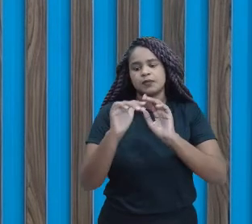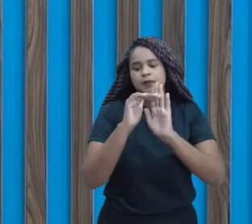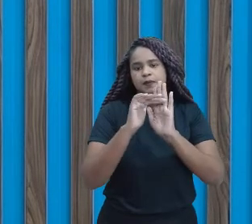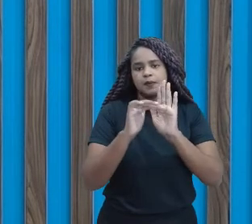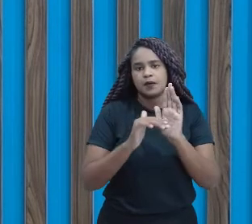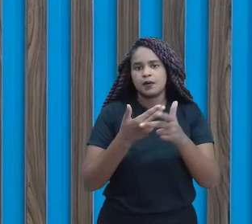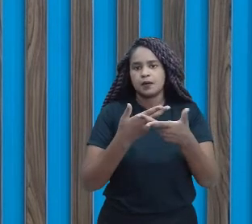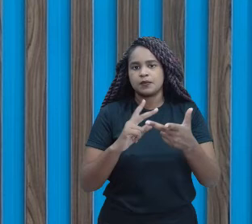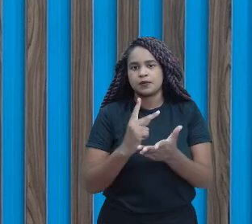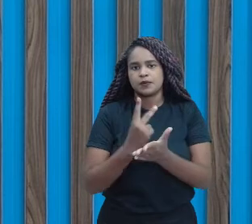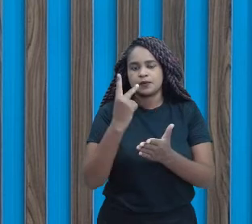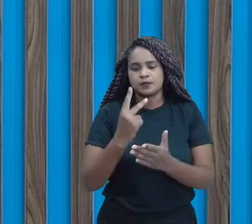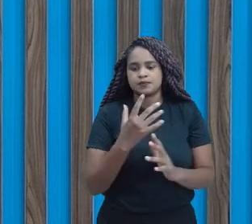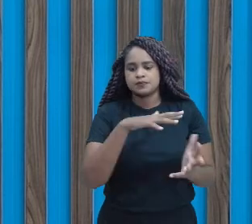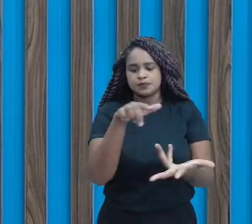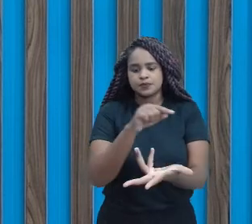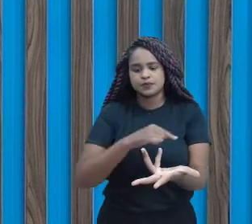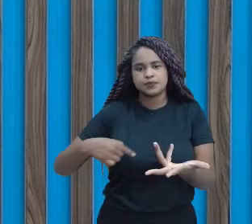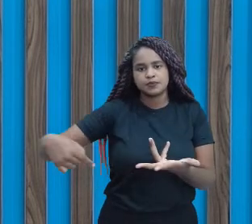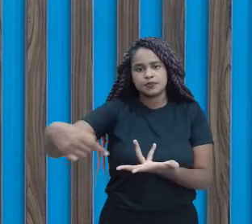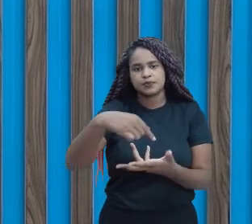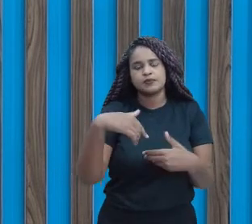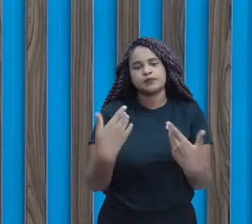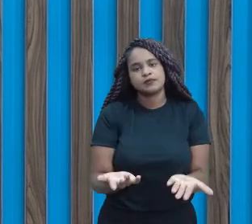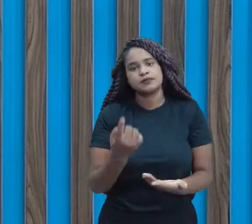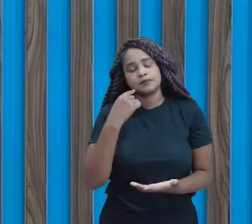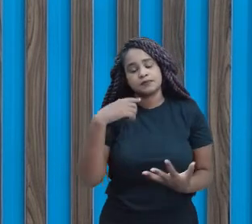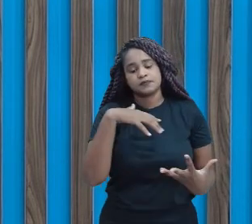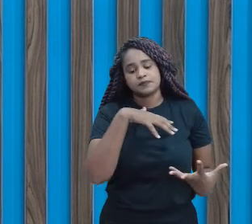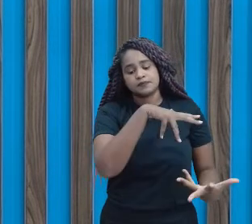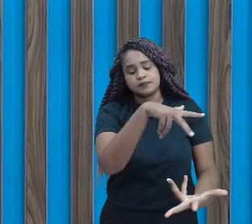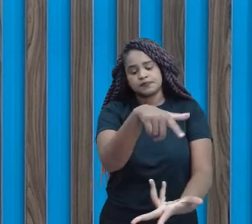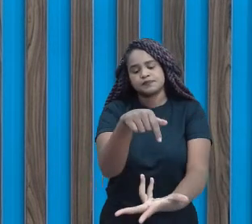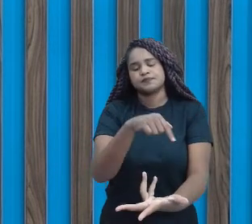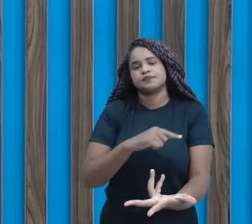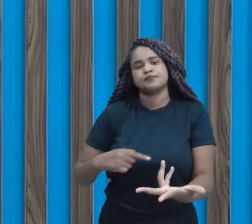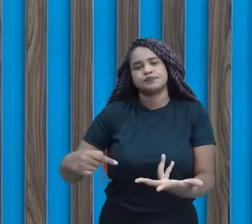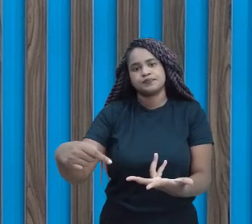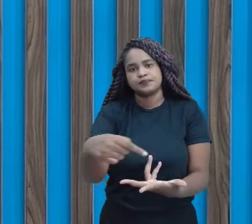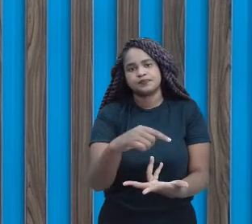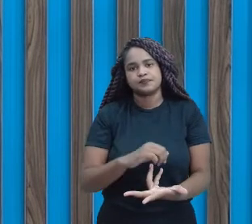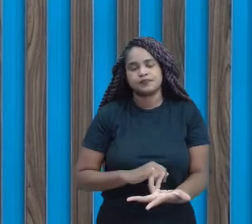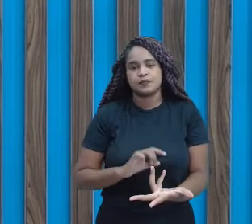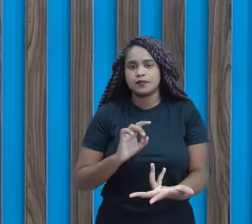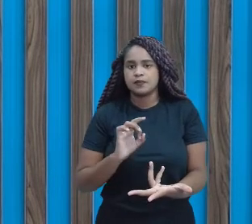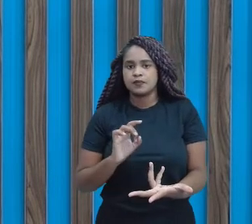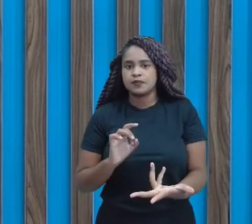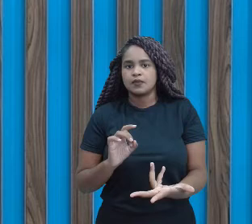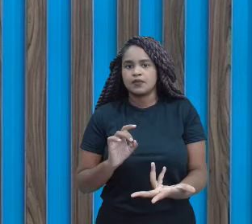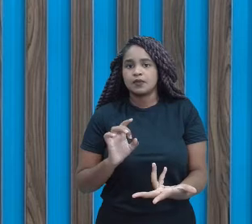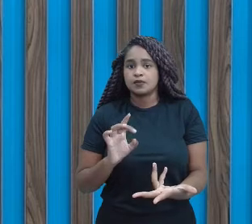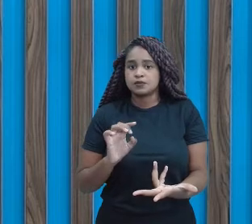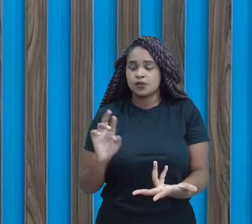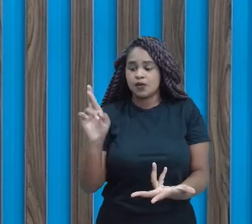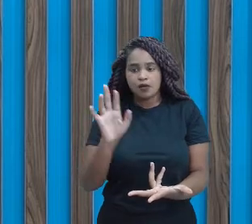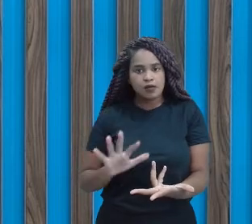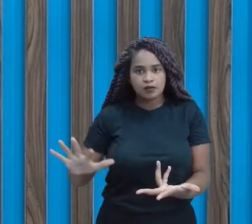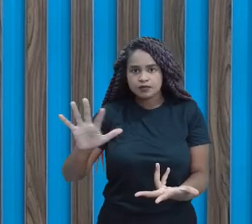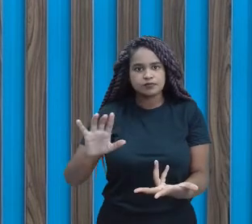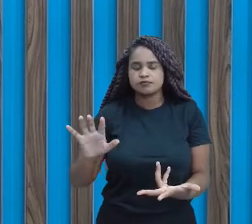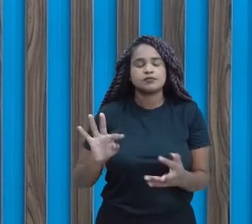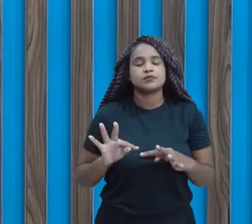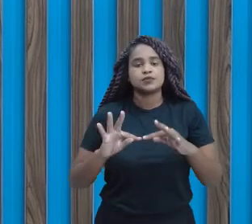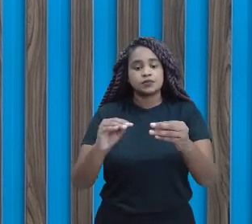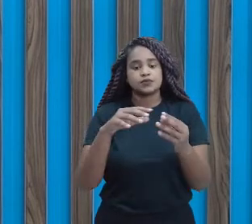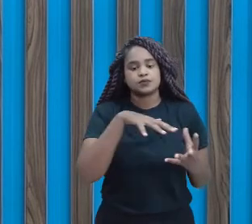que estão acontecendo no mundo todo. Então, o mundo todo, o mundo inteiro, e não só numa determinada região. Então, ou todo